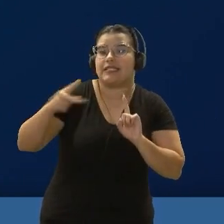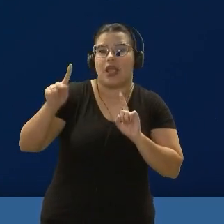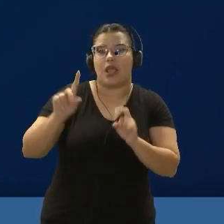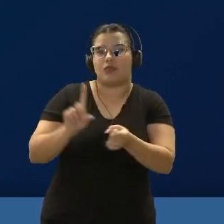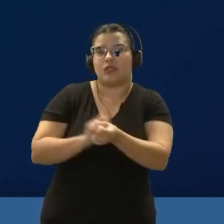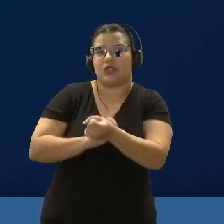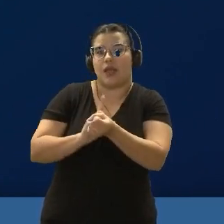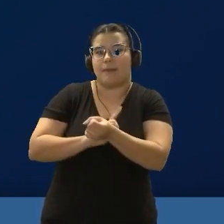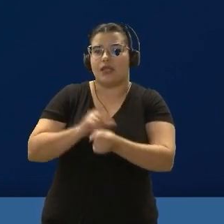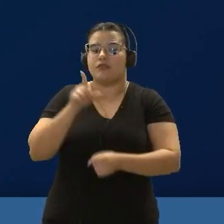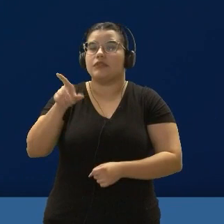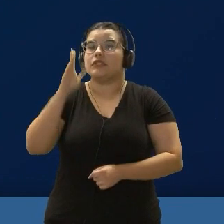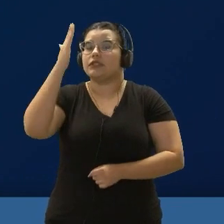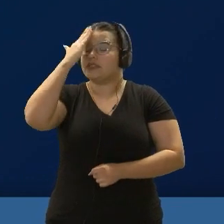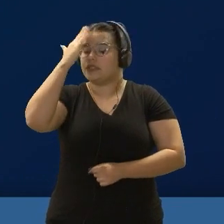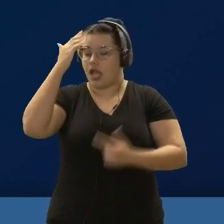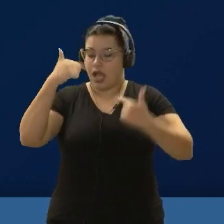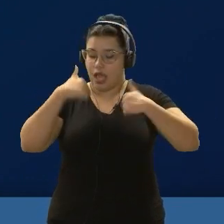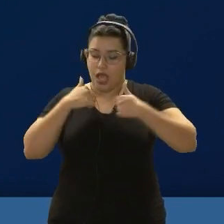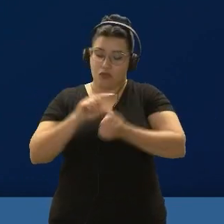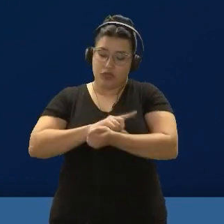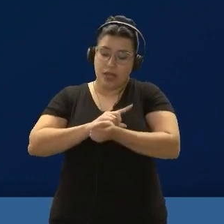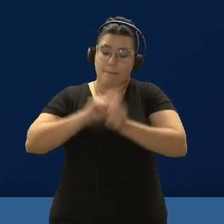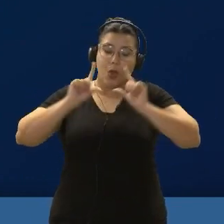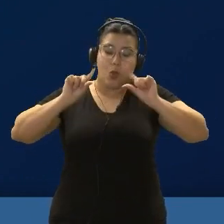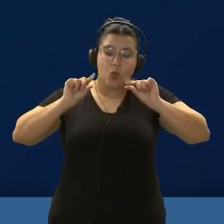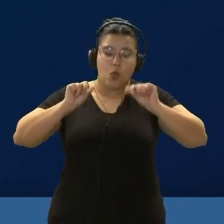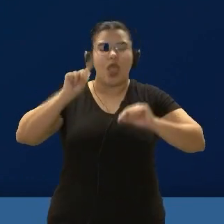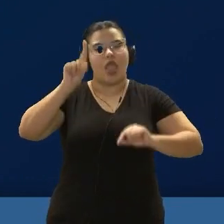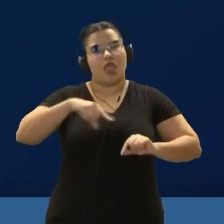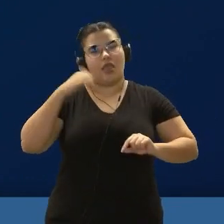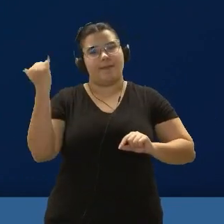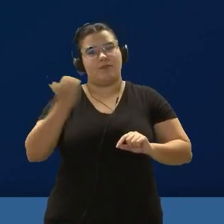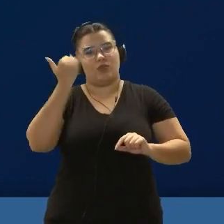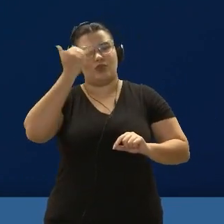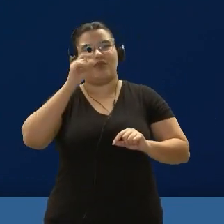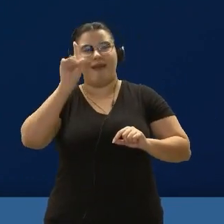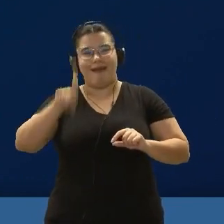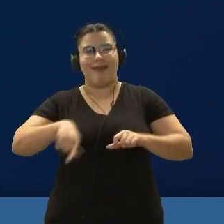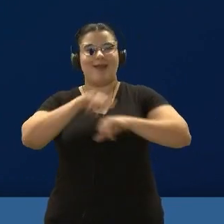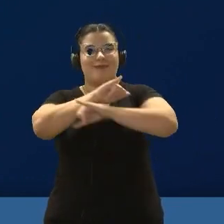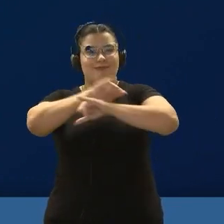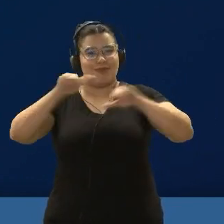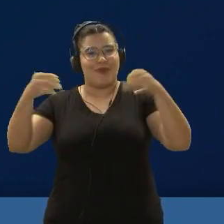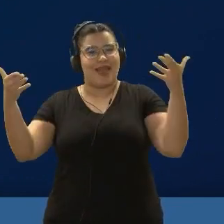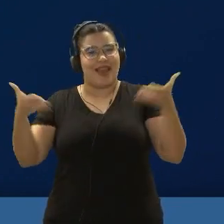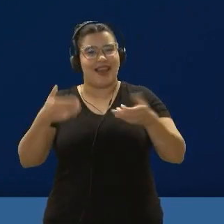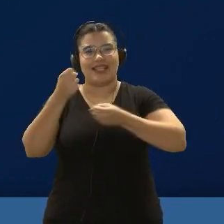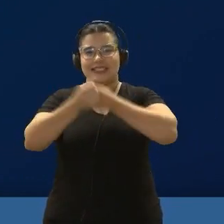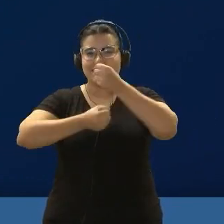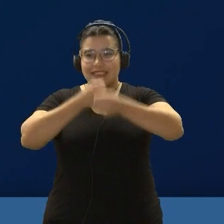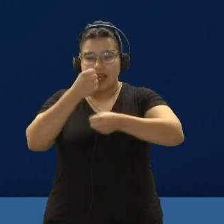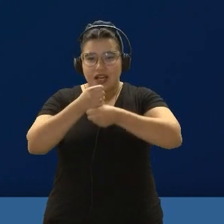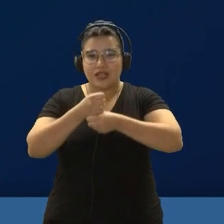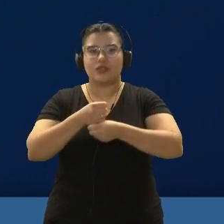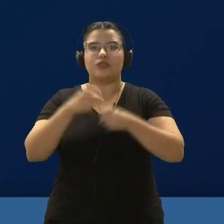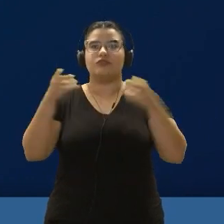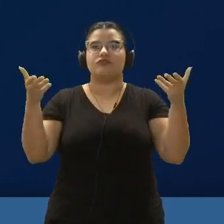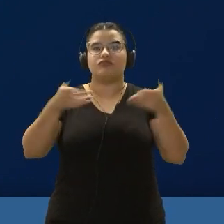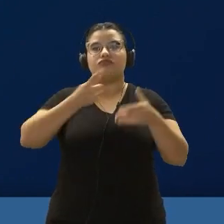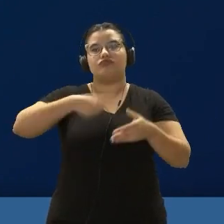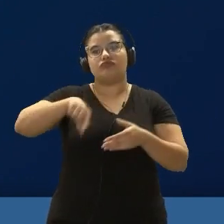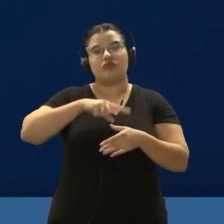seu diabetes é fundamental. Então, essa é uma campanha da IDF desse ano, aonde nós